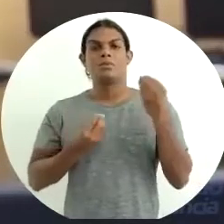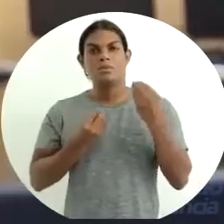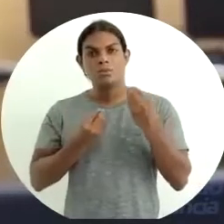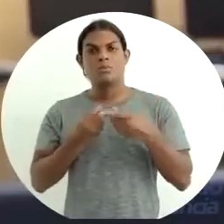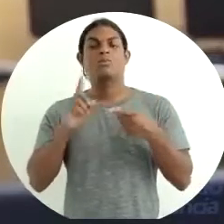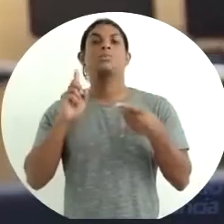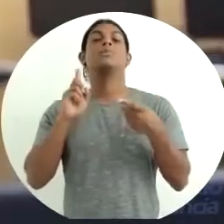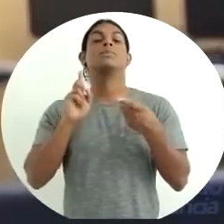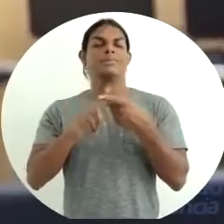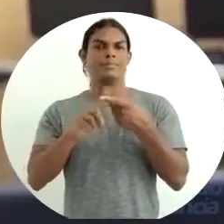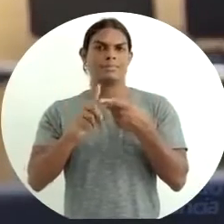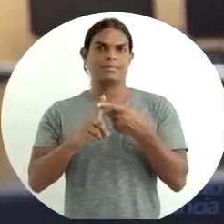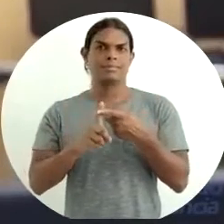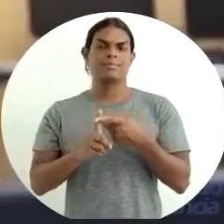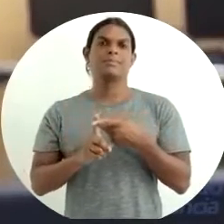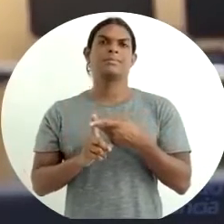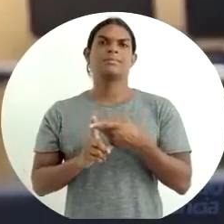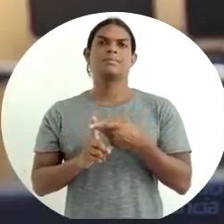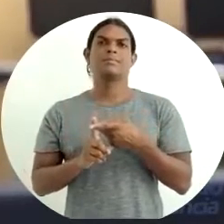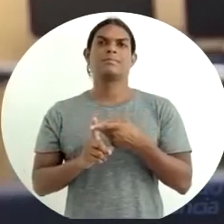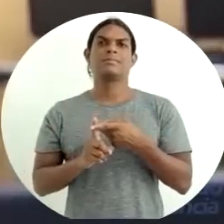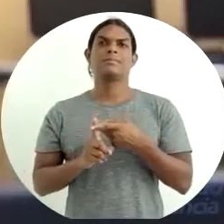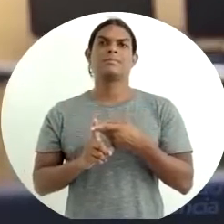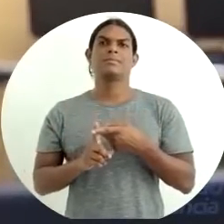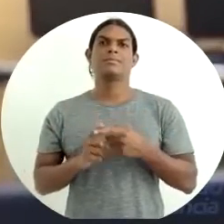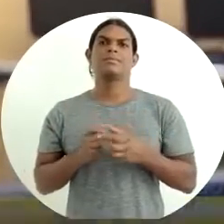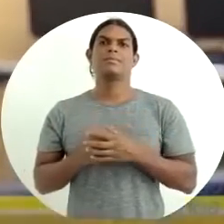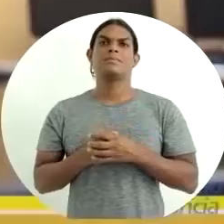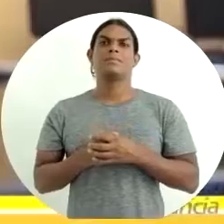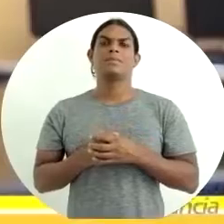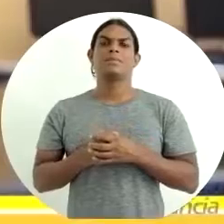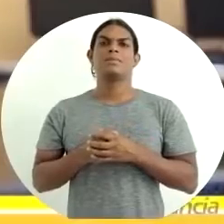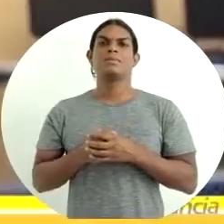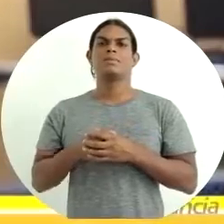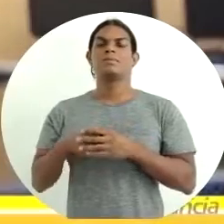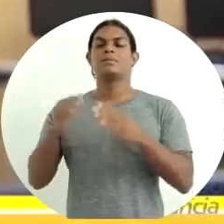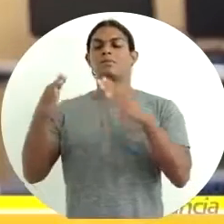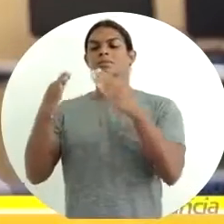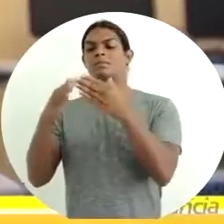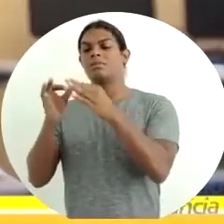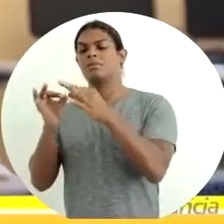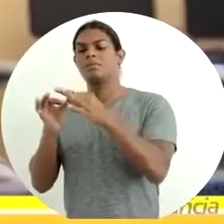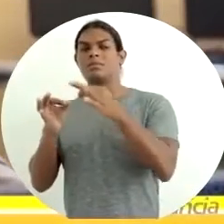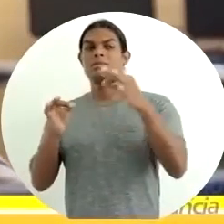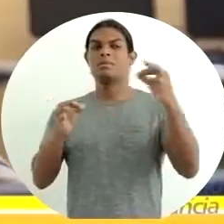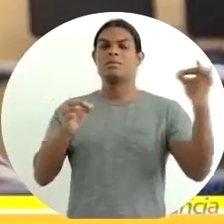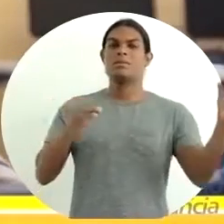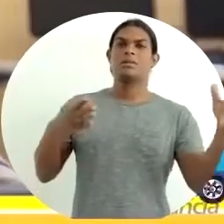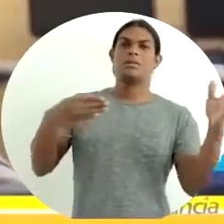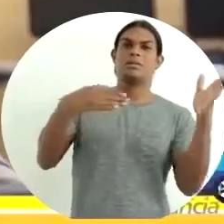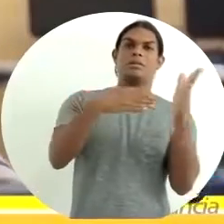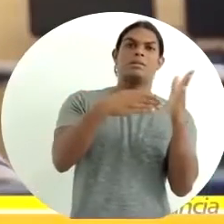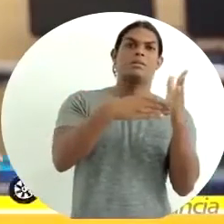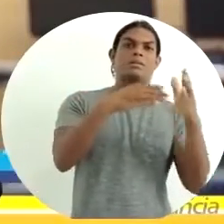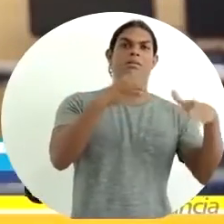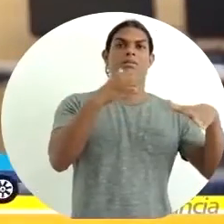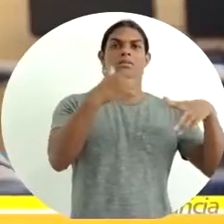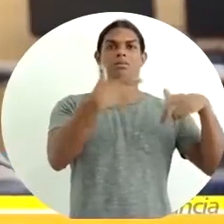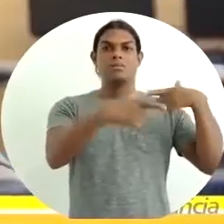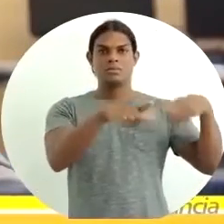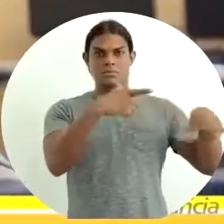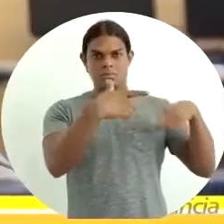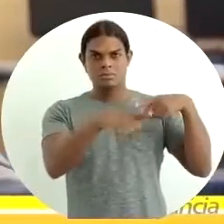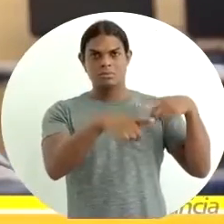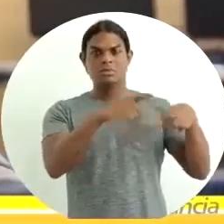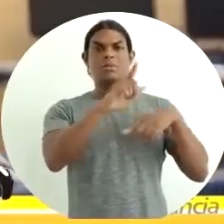também, tá certo? Ele se estiver deslocando-se de casa para o trabalho, de trabalho para casa, e